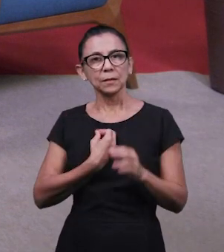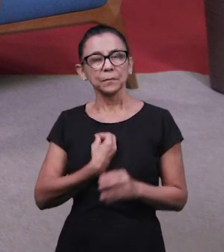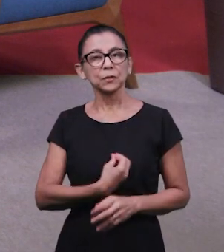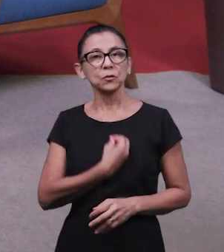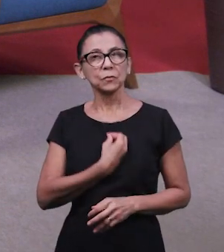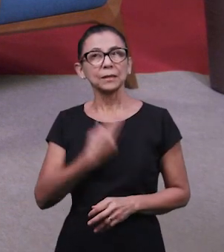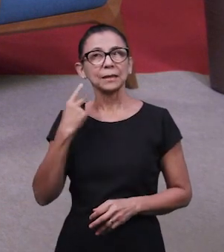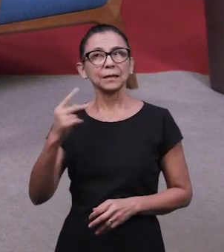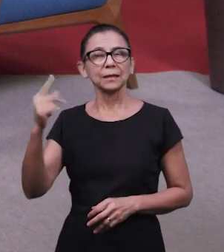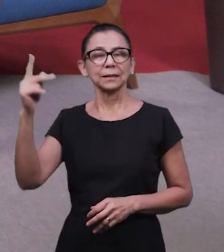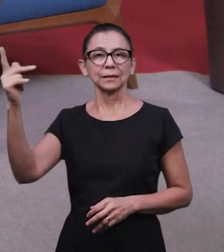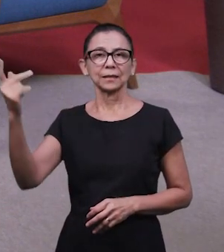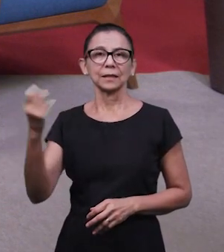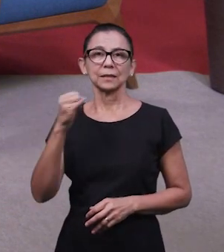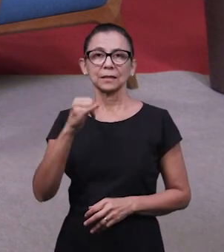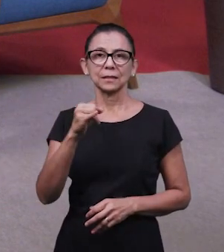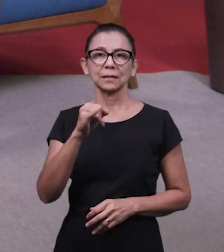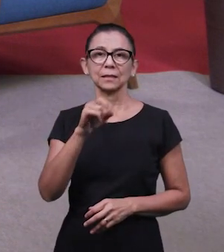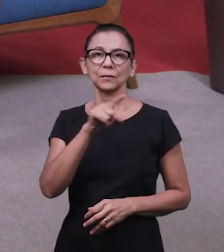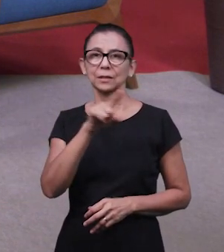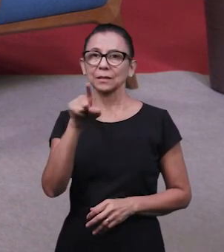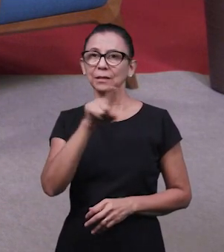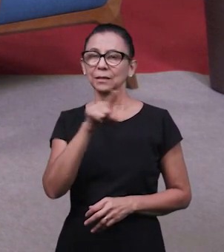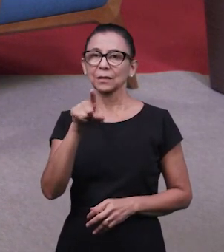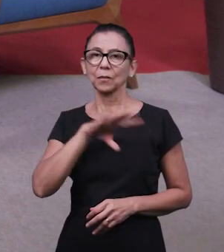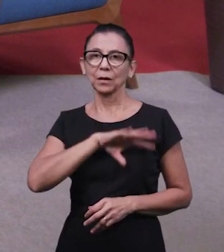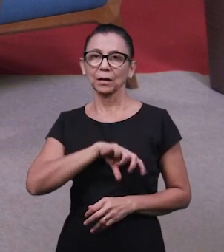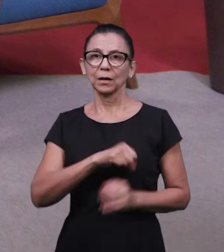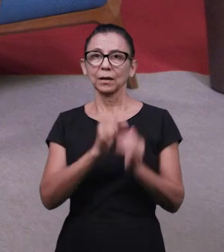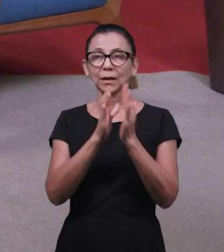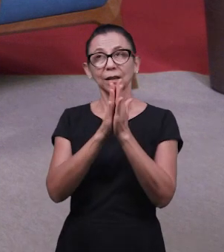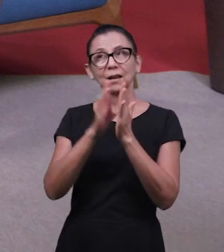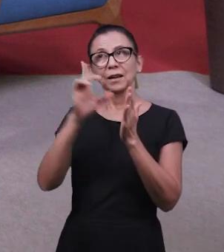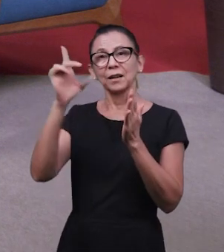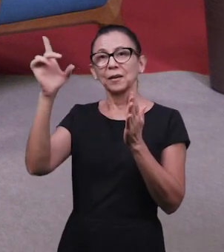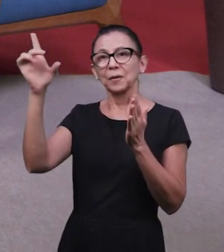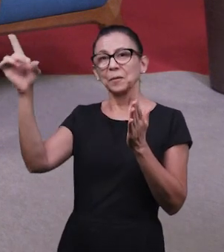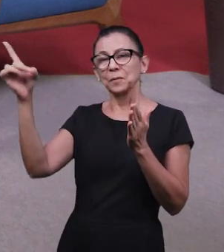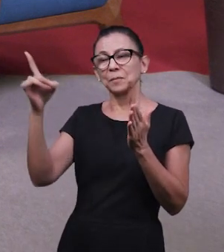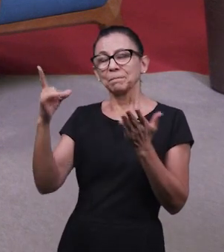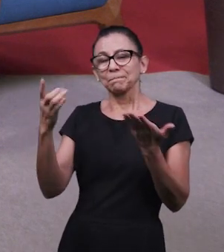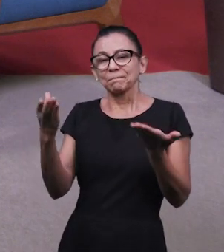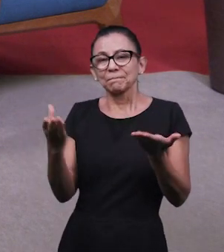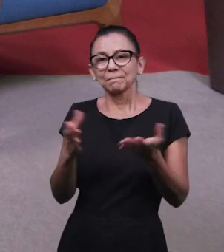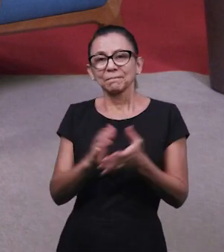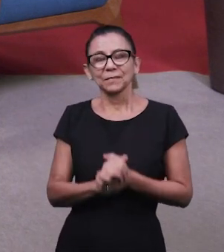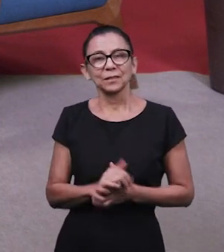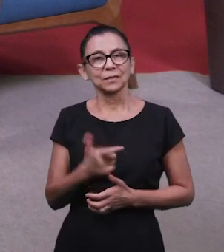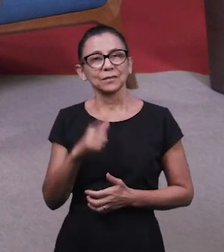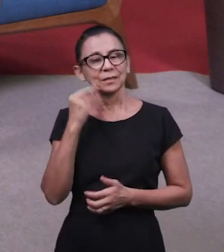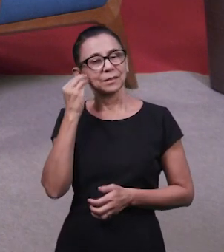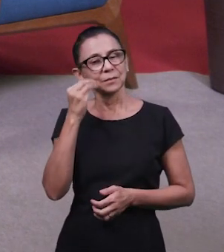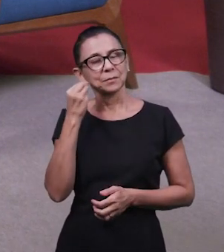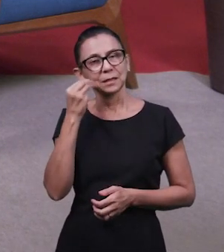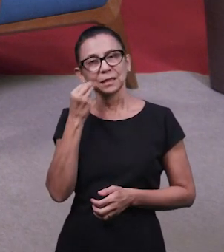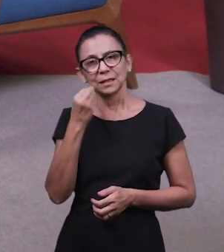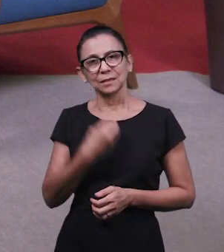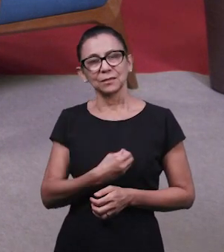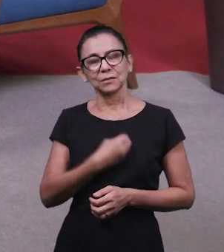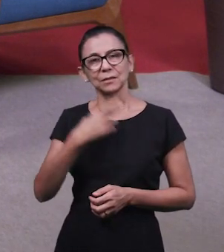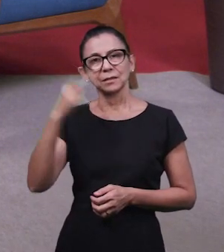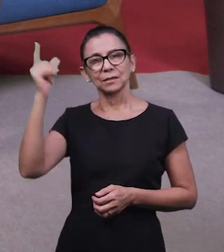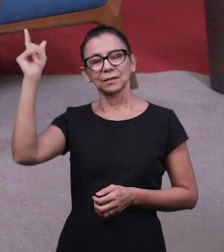o objetivo principal da palavra é revelar, é mostrar ao homem a vida de